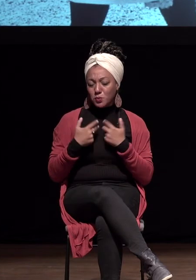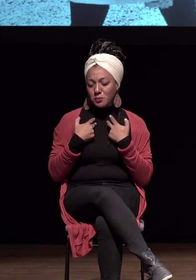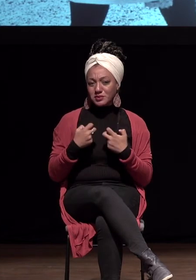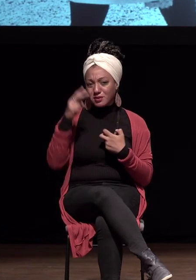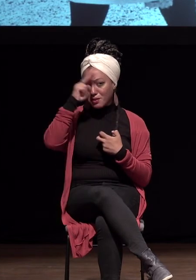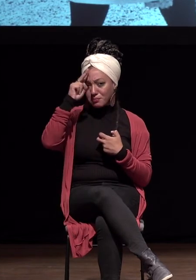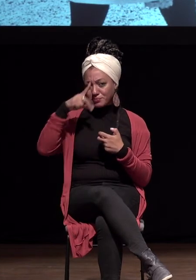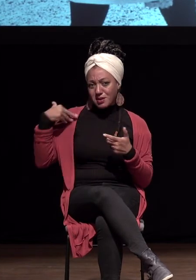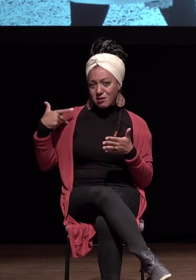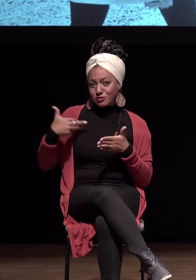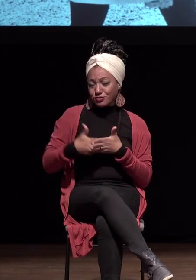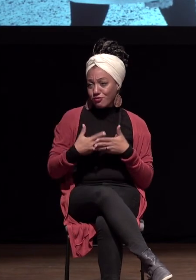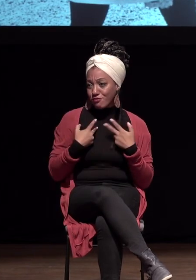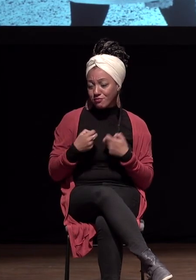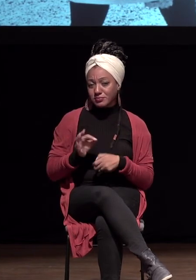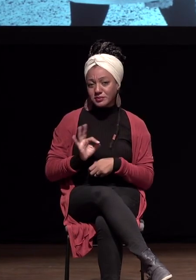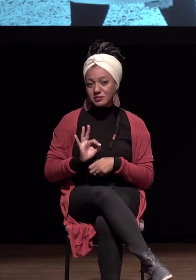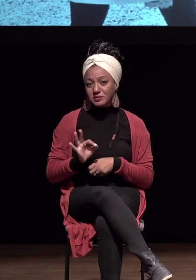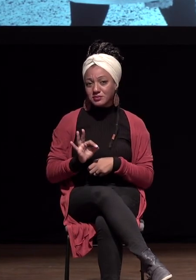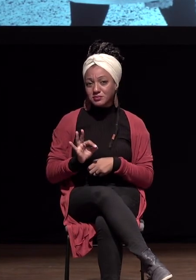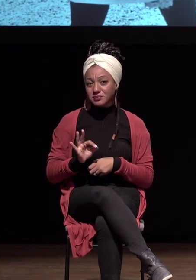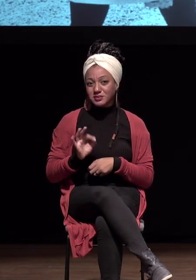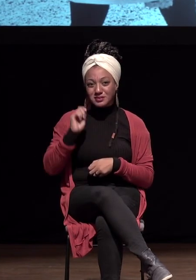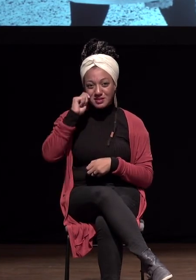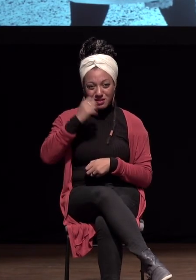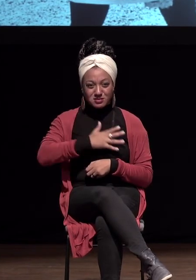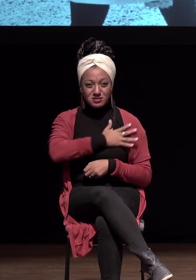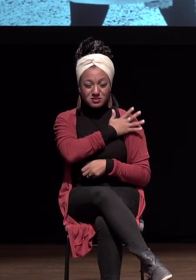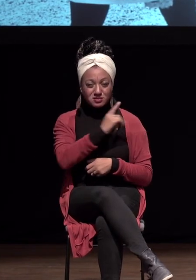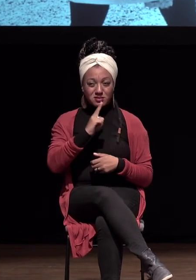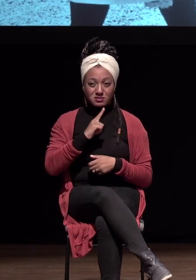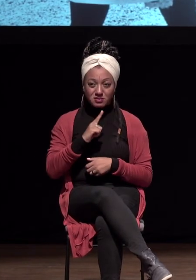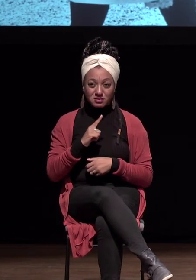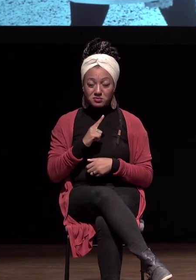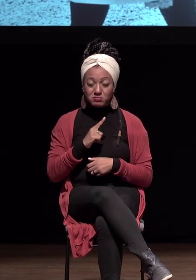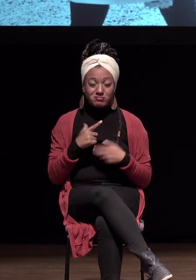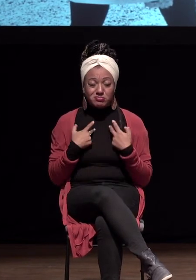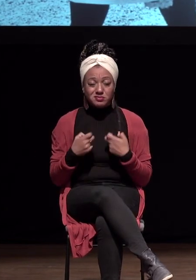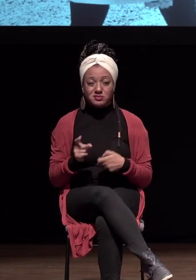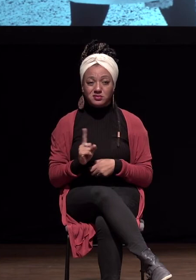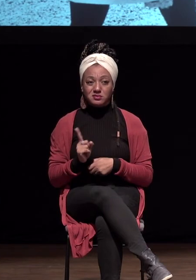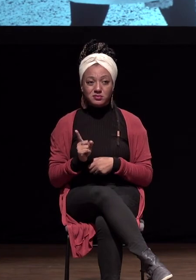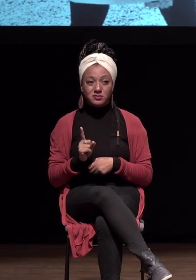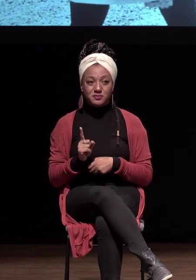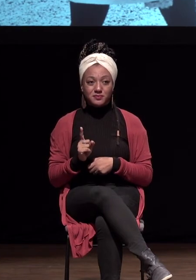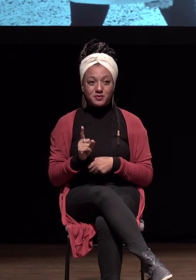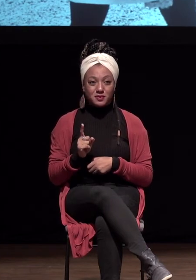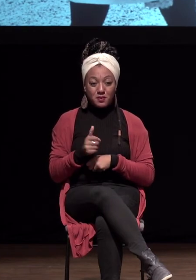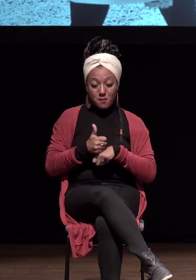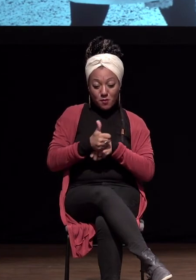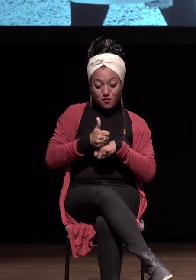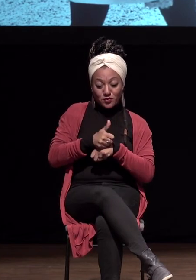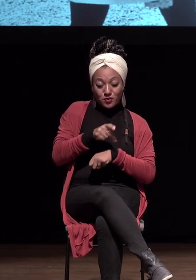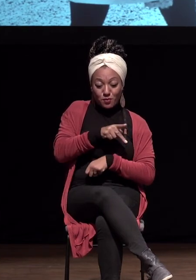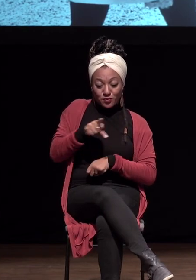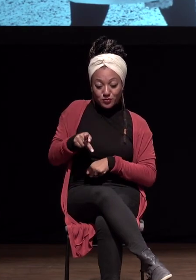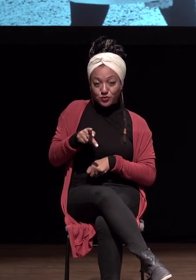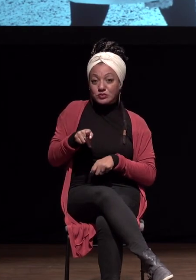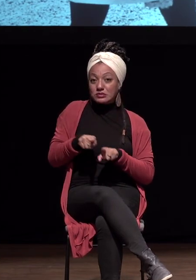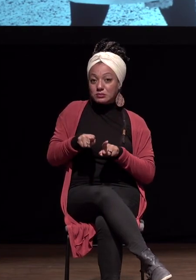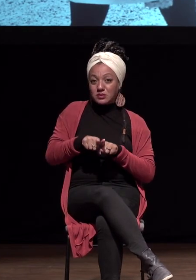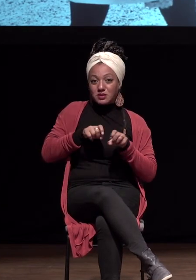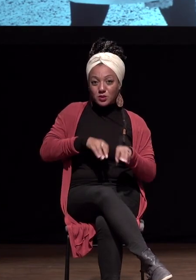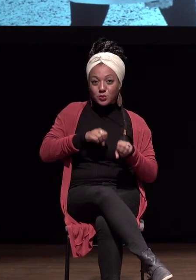antes, do racista, né? O quanto o papel do educador ele